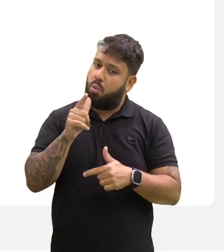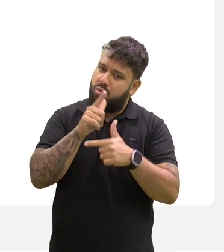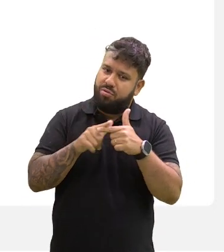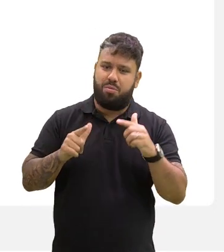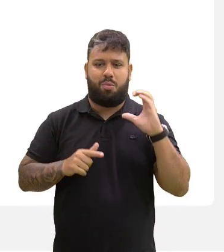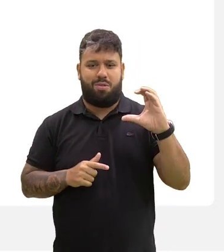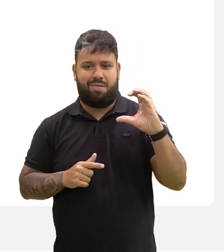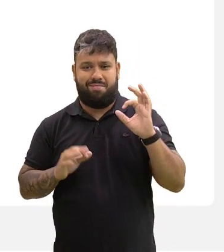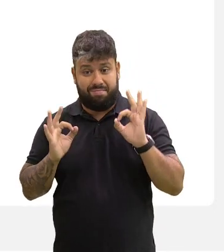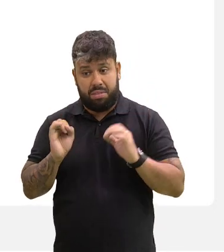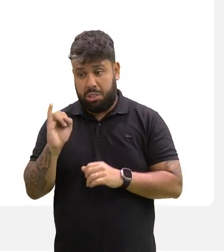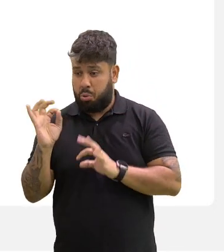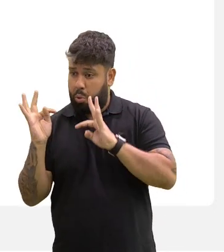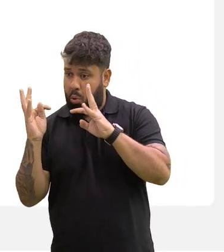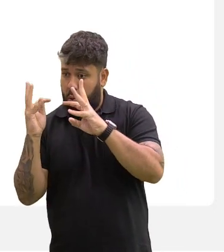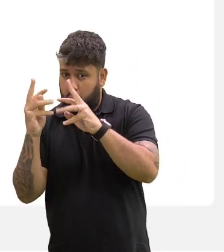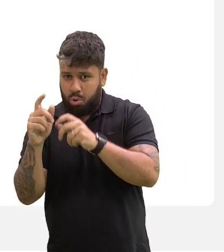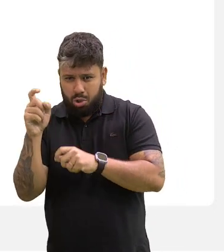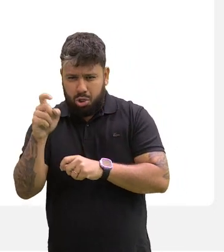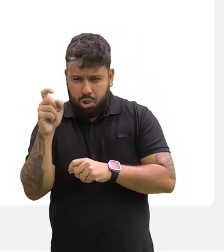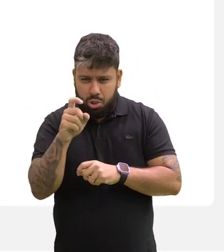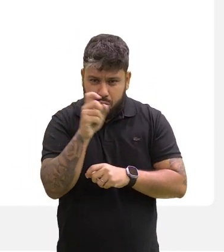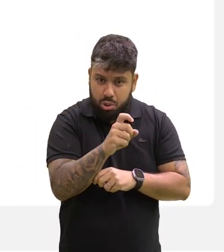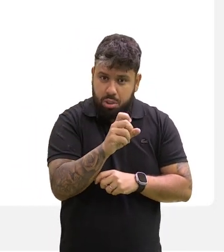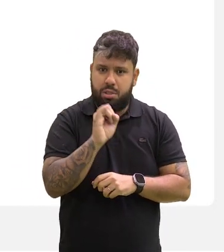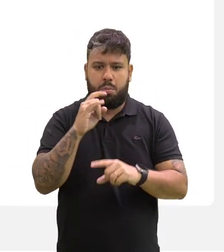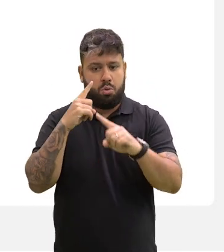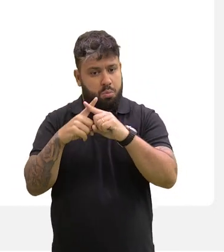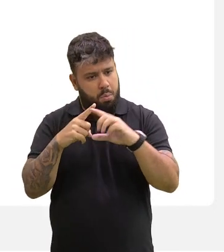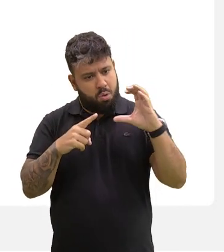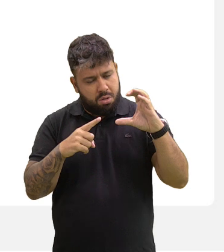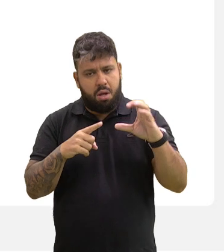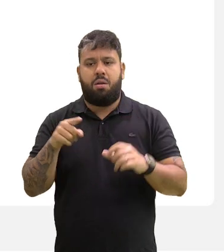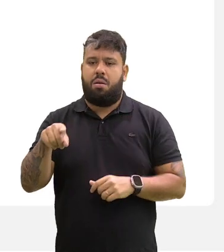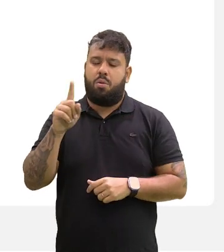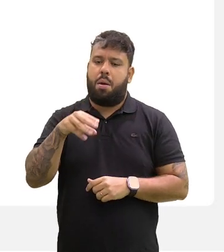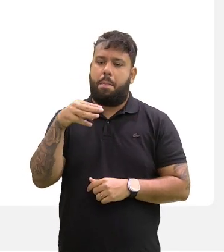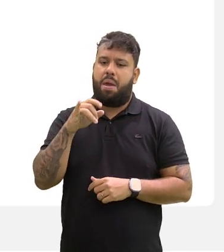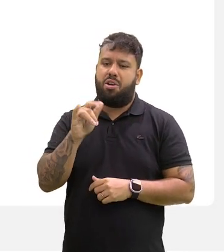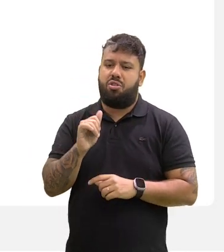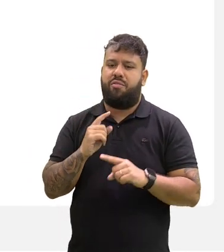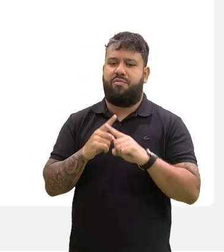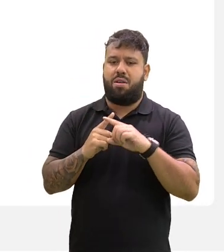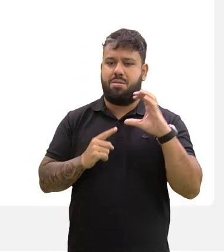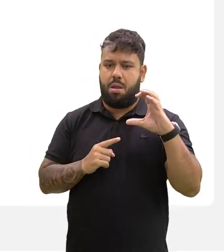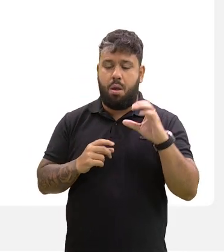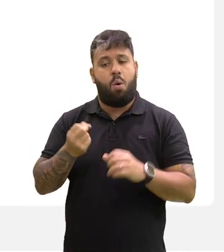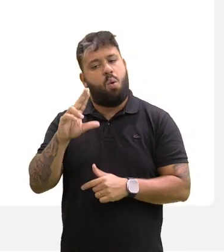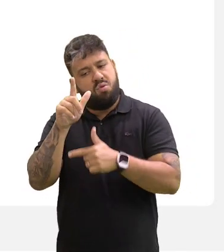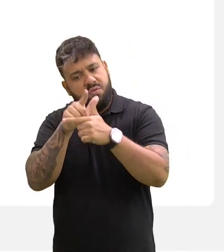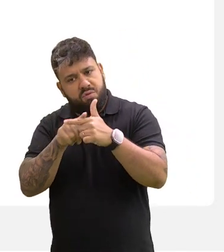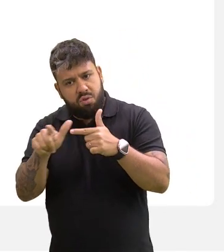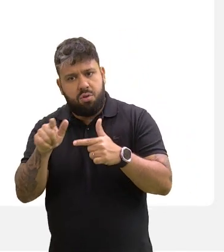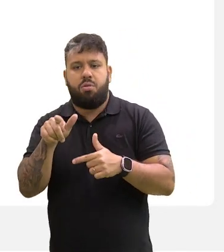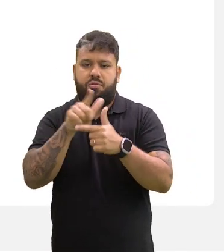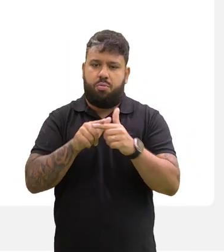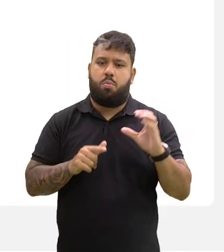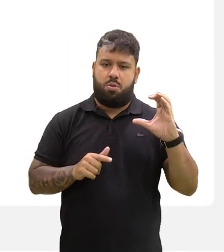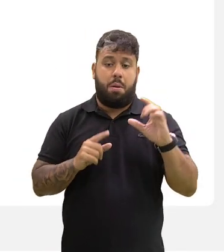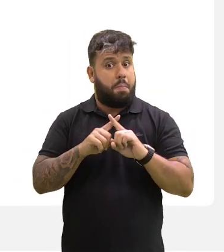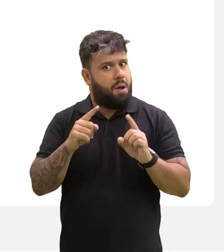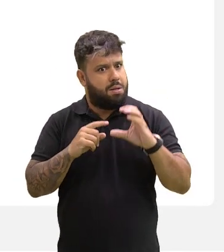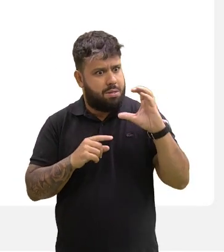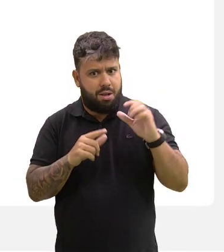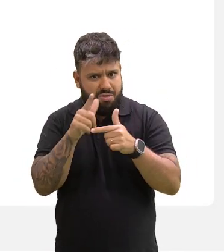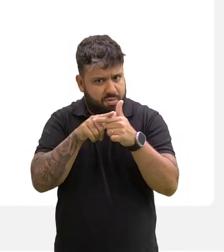todos por c, a média fica multiplicada por c. Se eu dividir todos os valores por c, a média também fica dividida por c. Lembrando que na divisão o